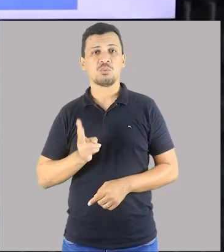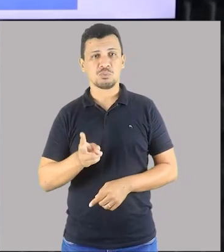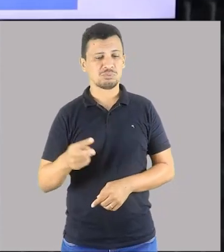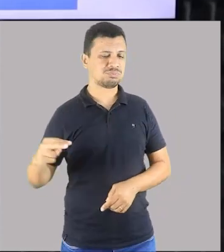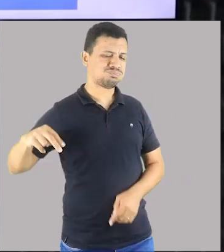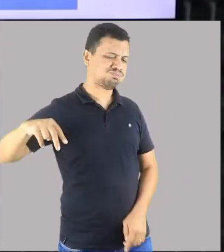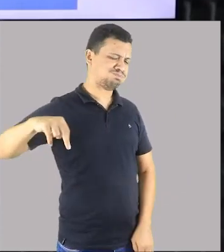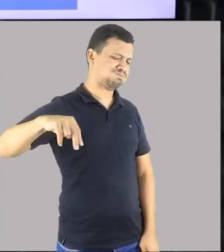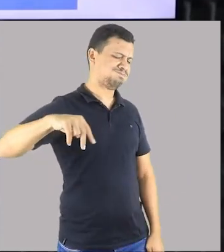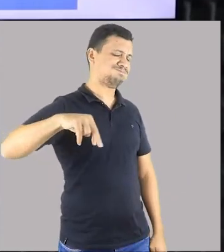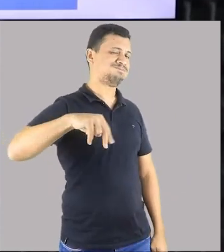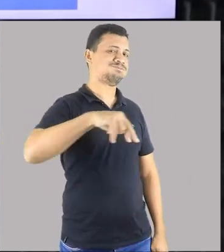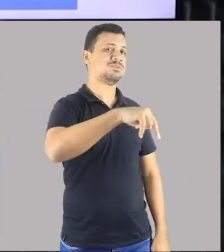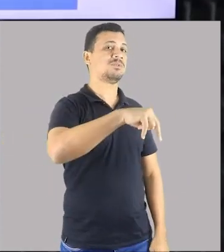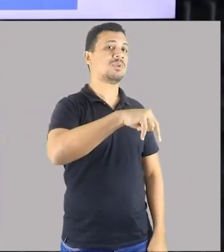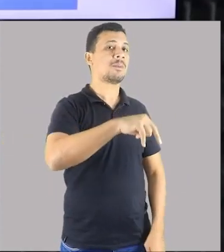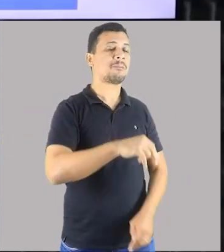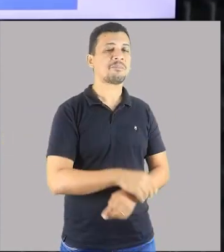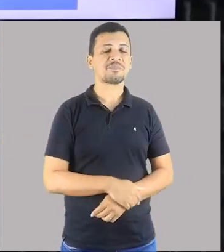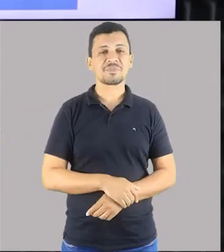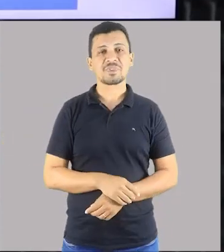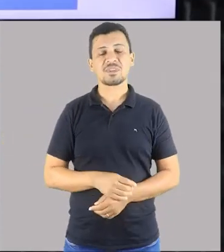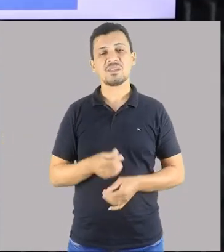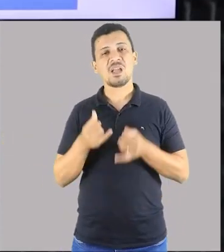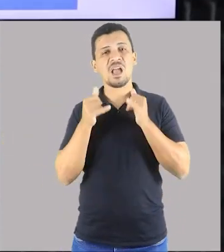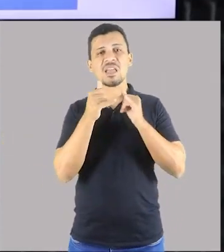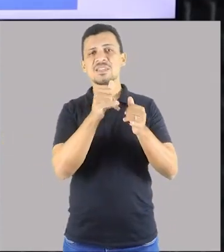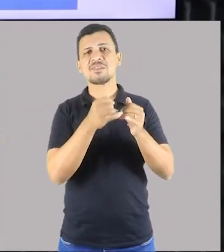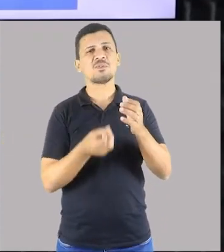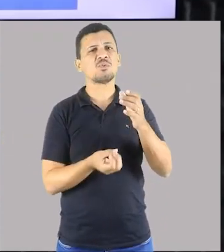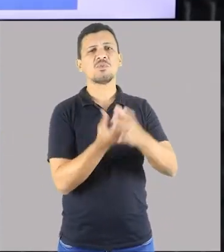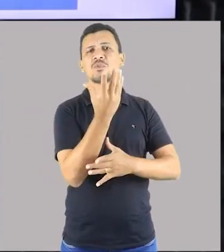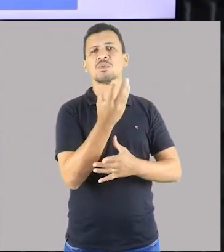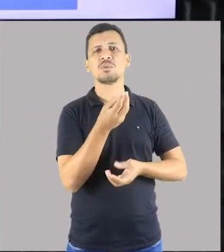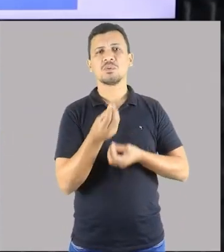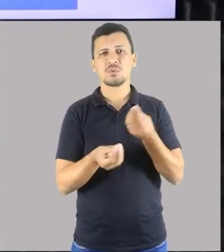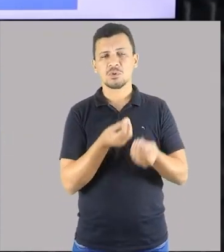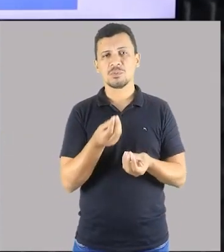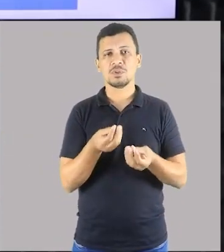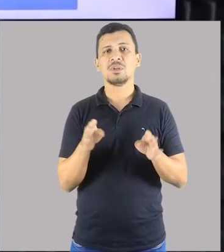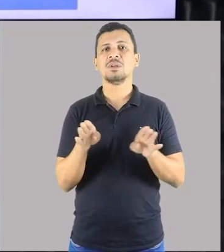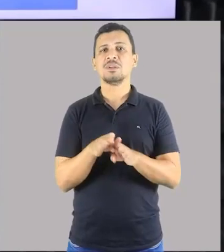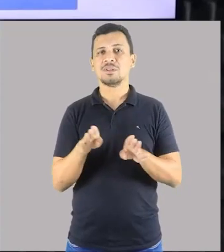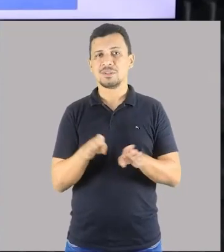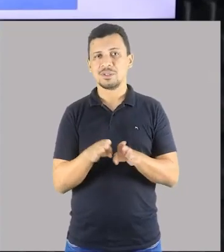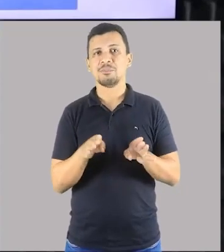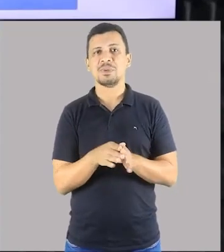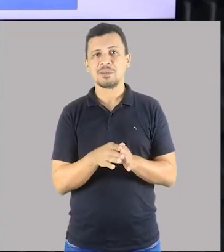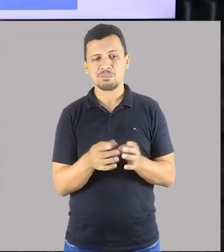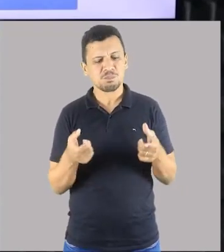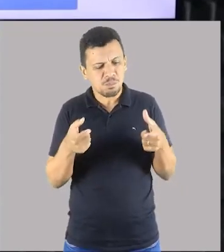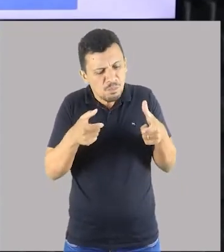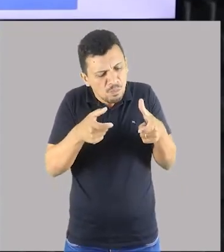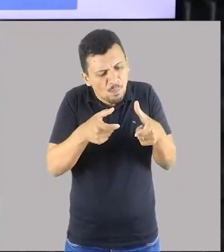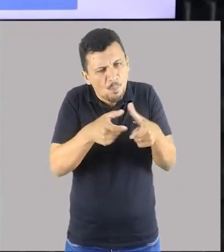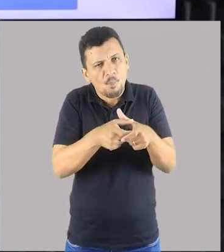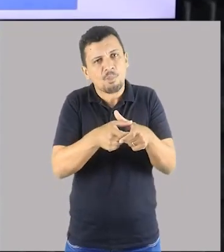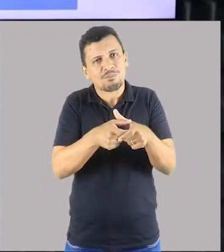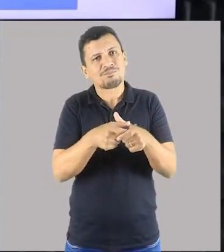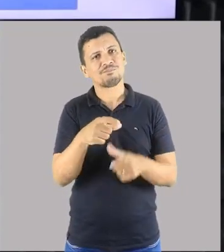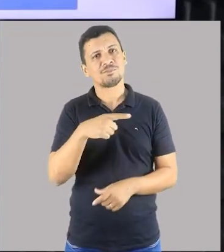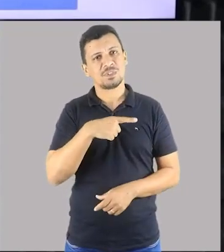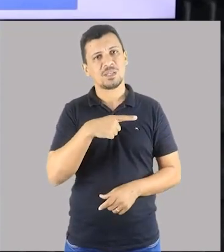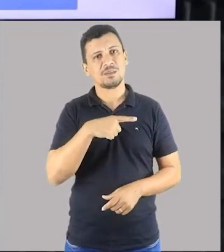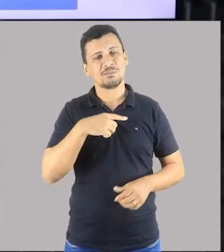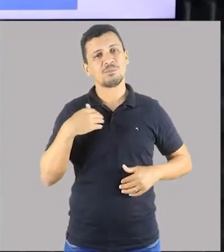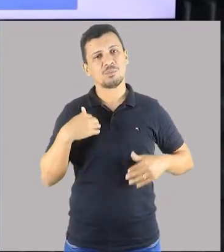correndo, certo? Essa fonte de energia de creatina fosfato, ela também é esgotável, ela também tem quantidades